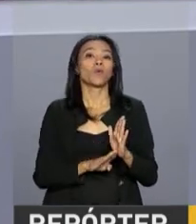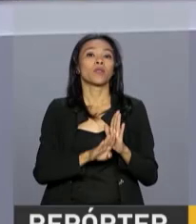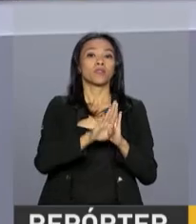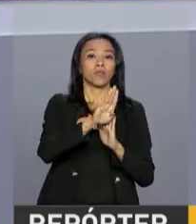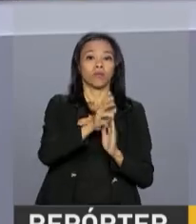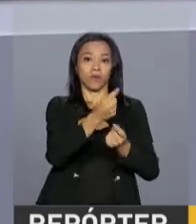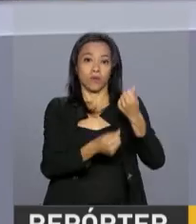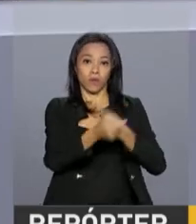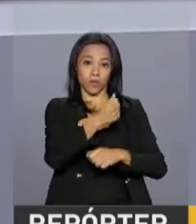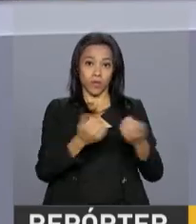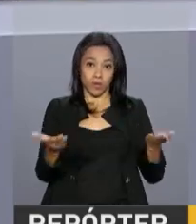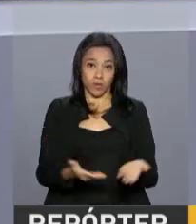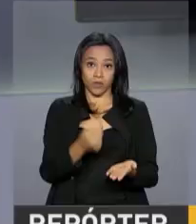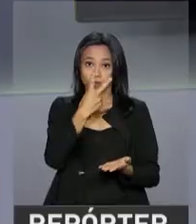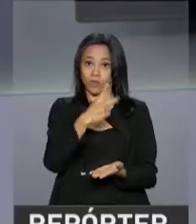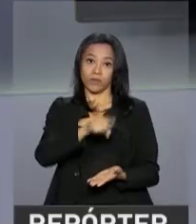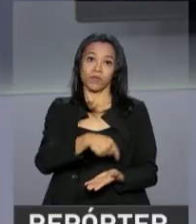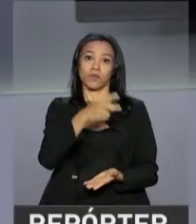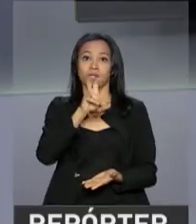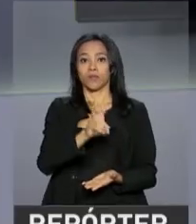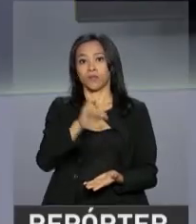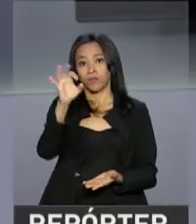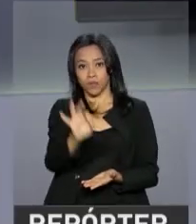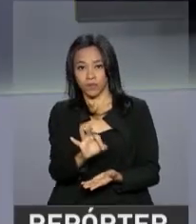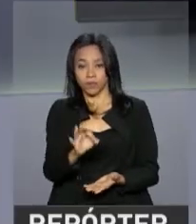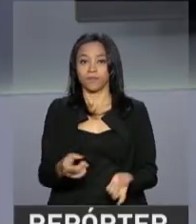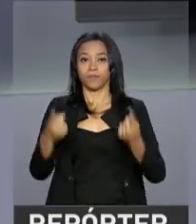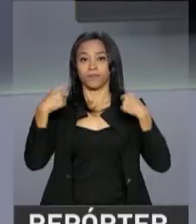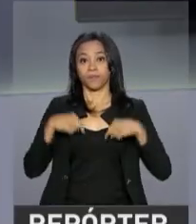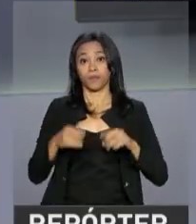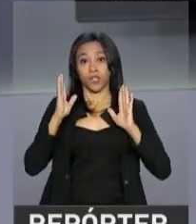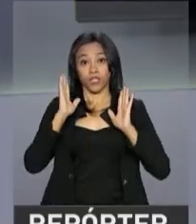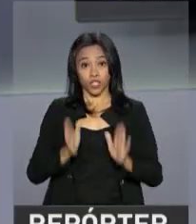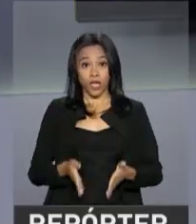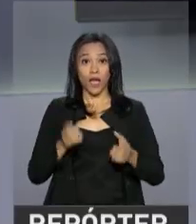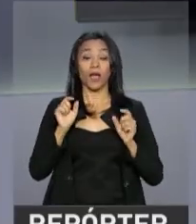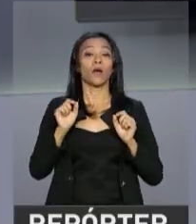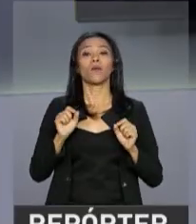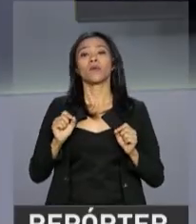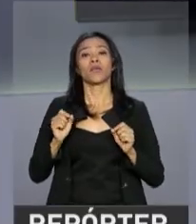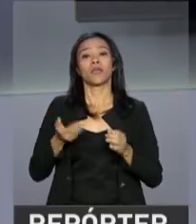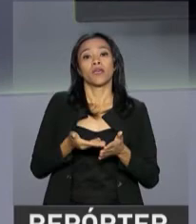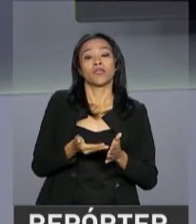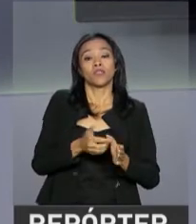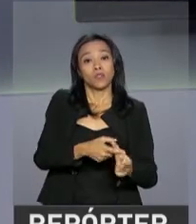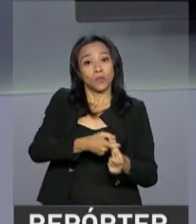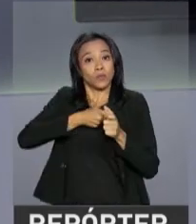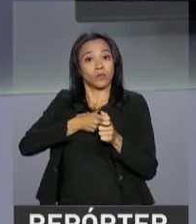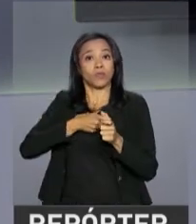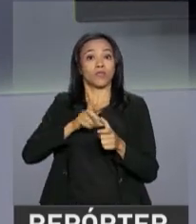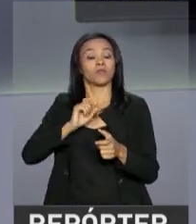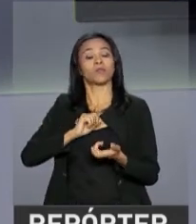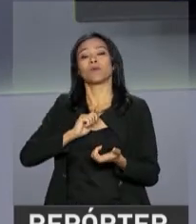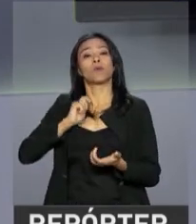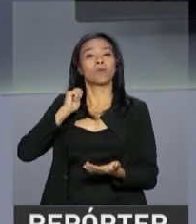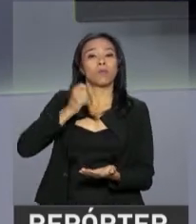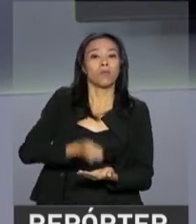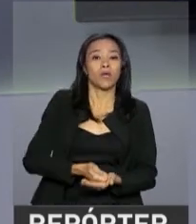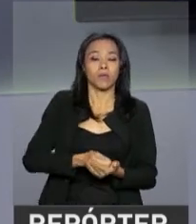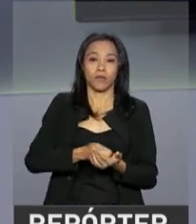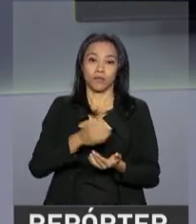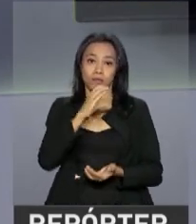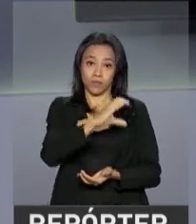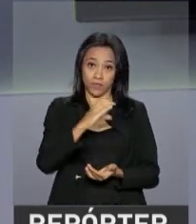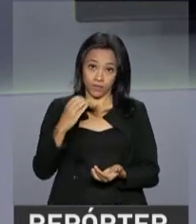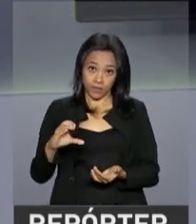para 2,5%. E foi suspenso o uso de cartões de débito ou crédito para o pagamento parcelado das